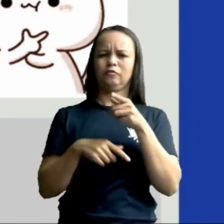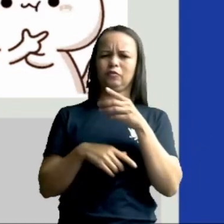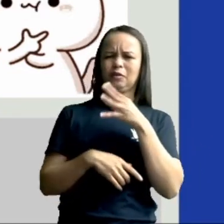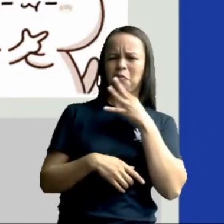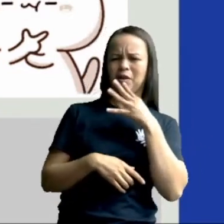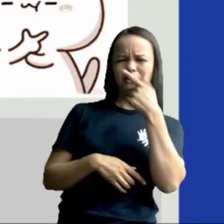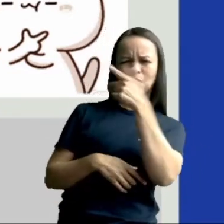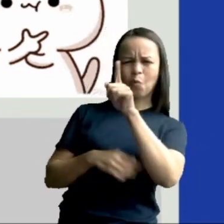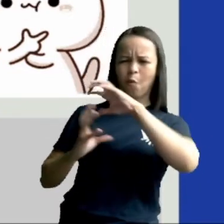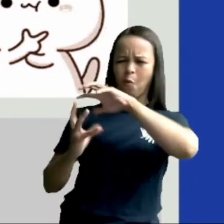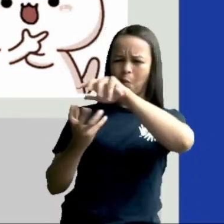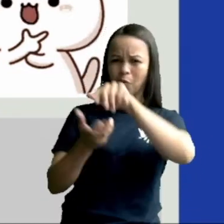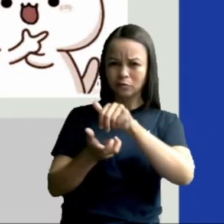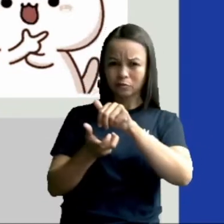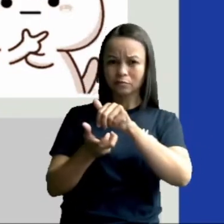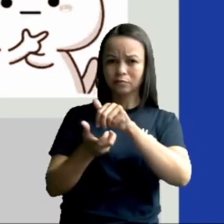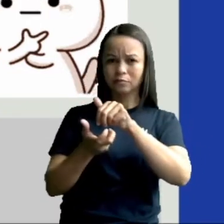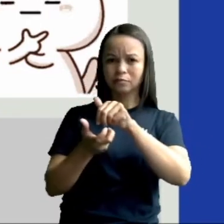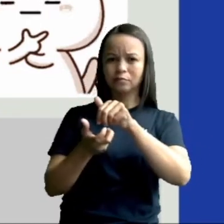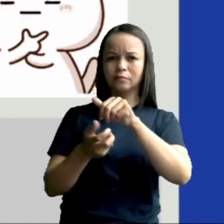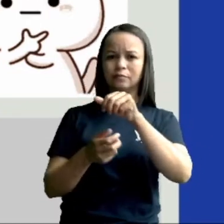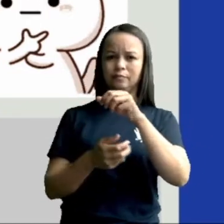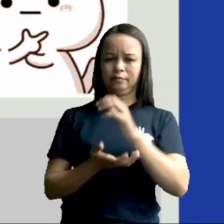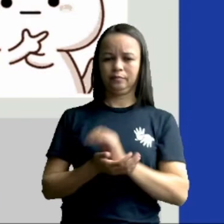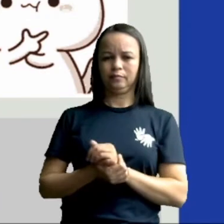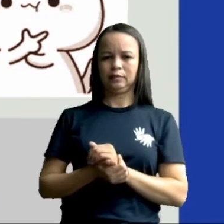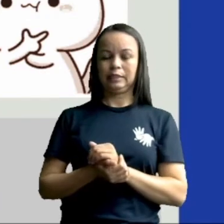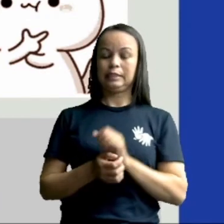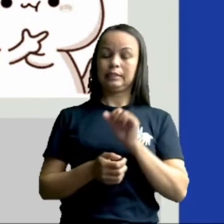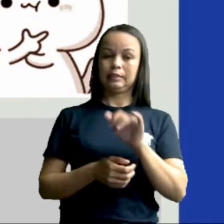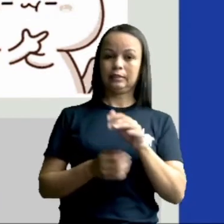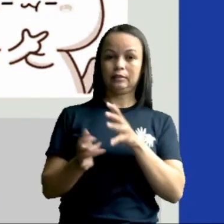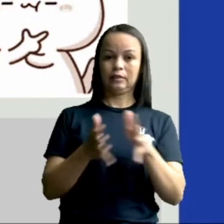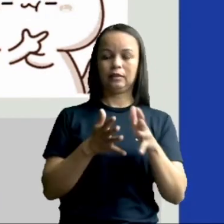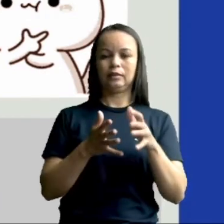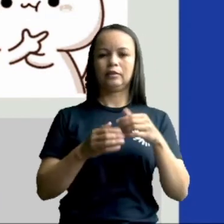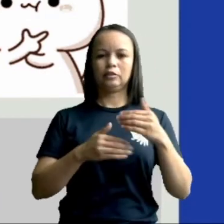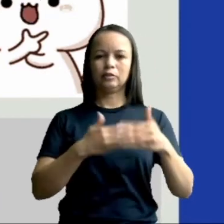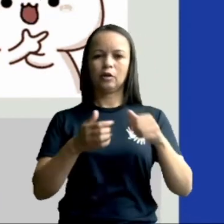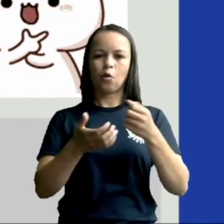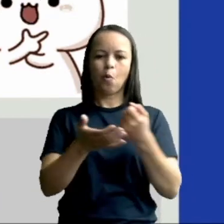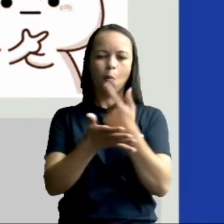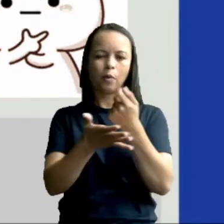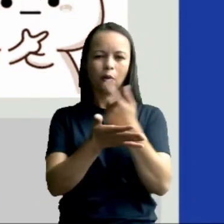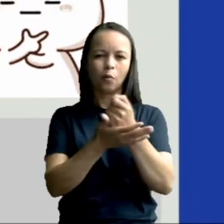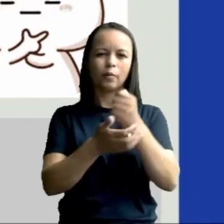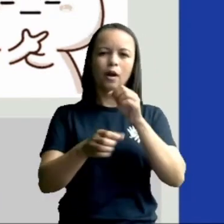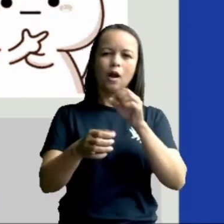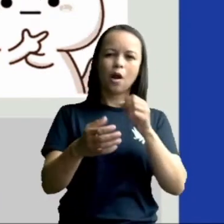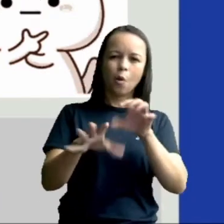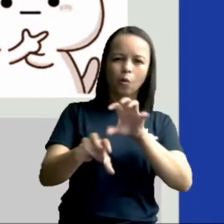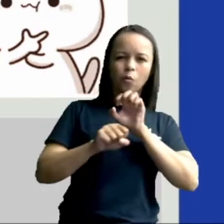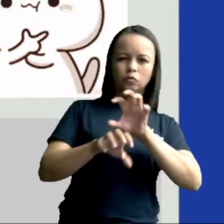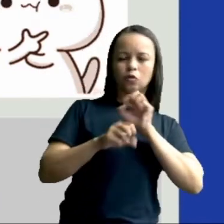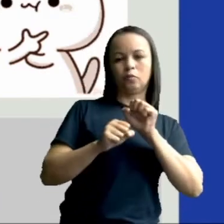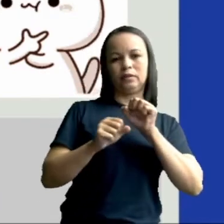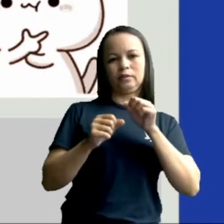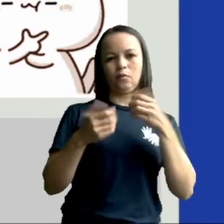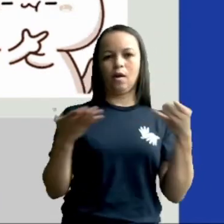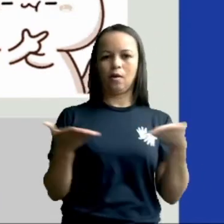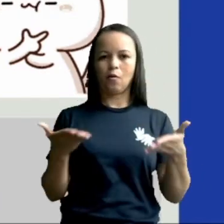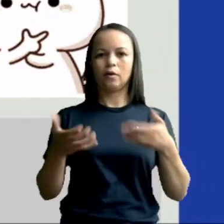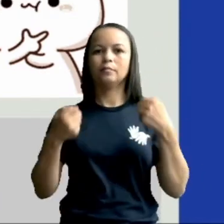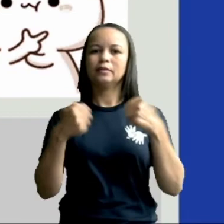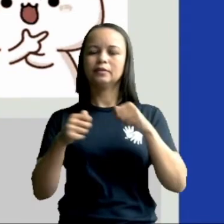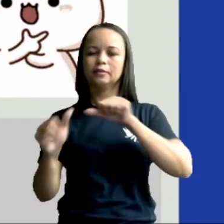Terra? Peraí. Se quanto mais a gente consome, mais contribui para esse desequilíbrio, então tá na hora de mudar. Mudar,